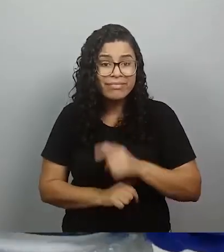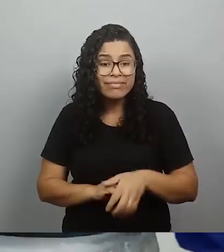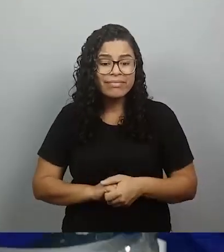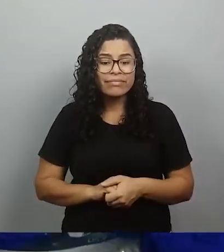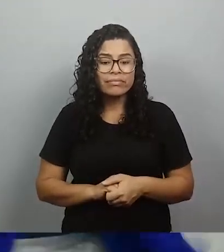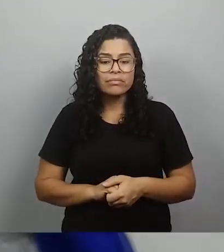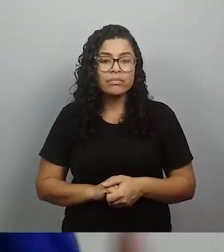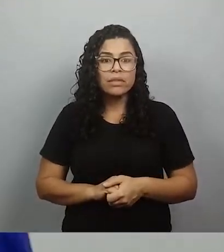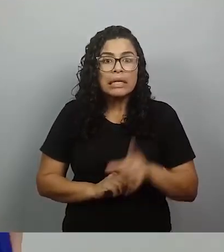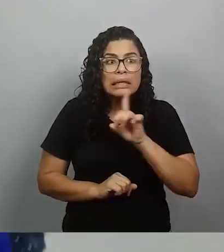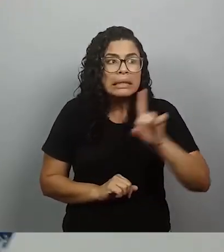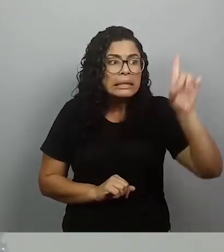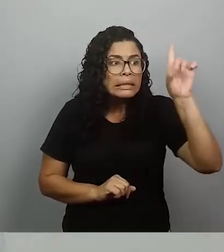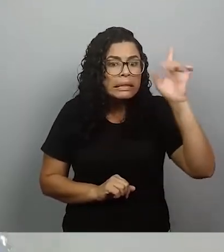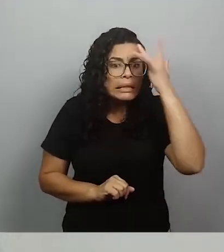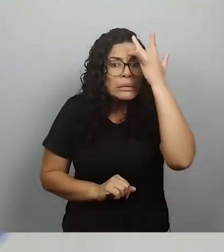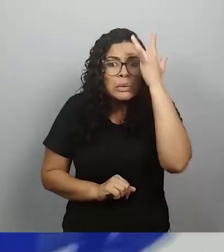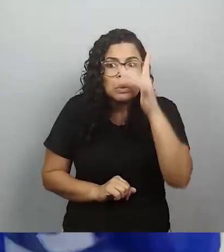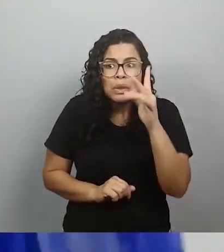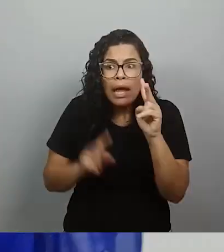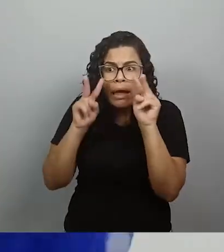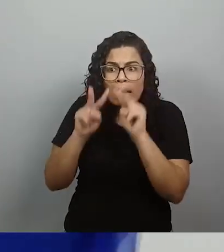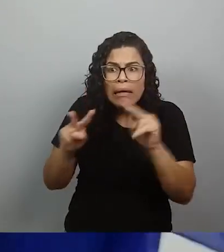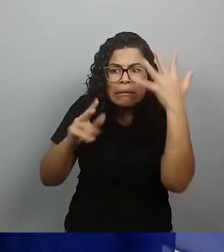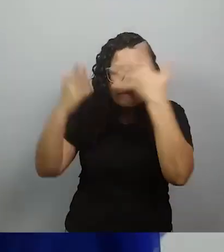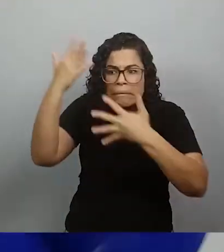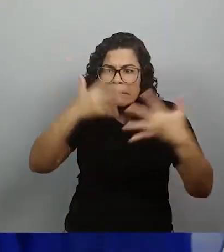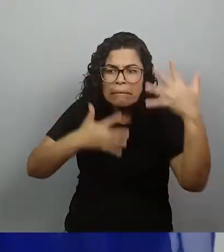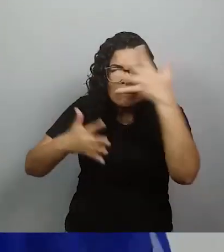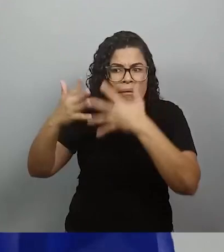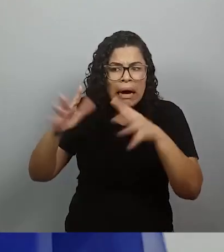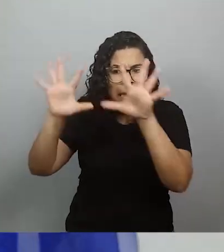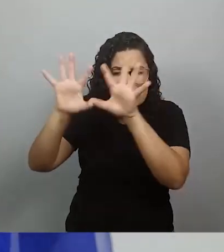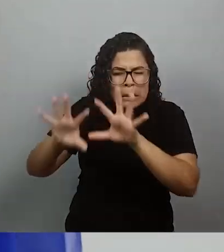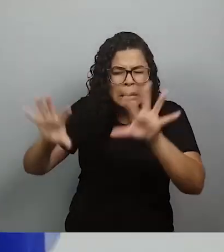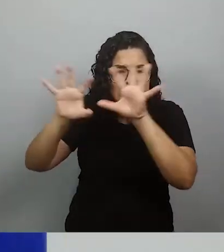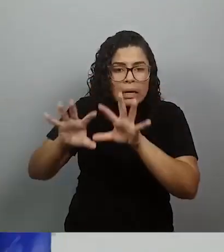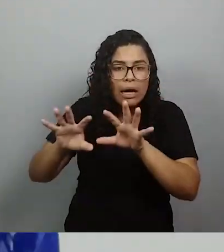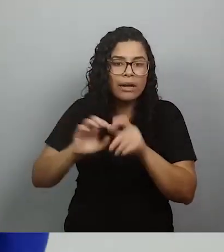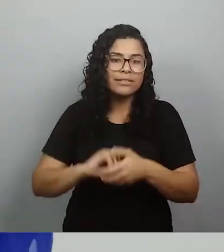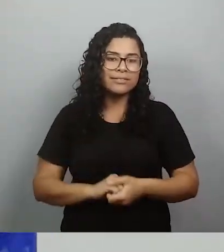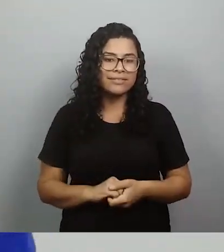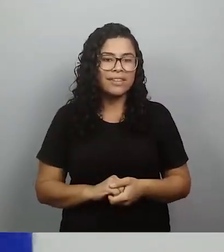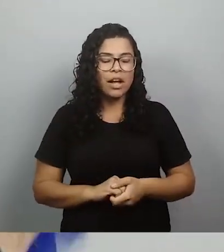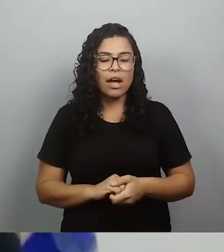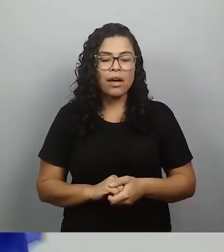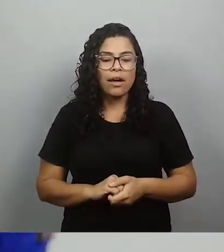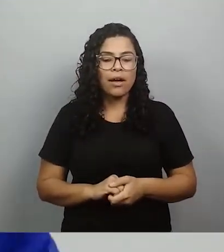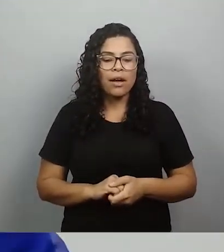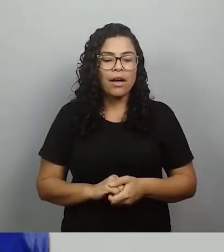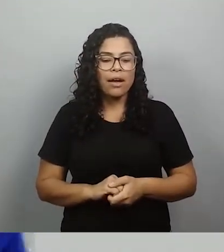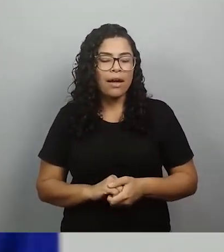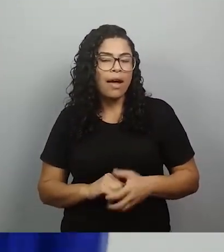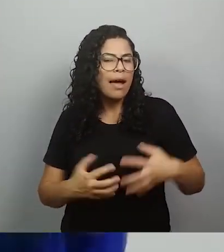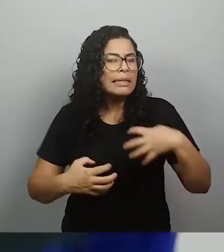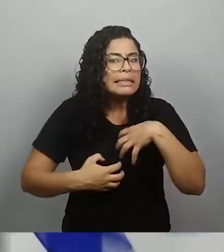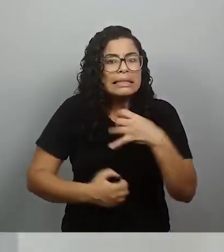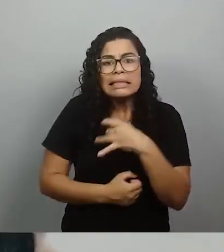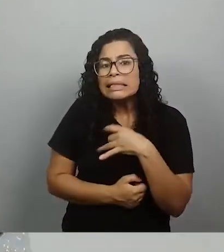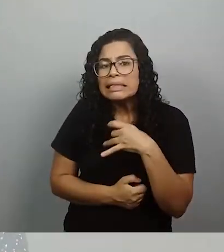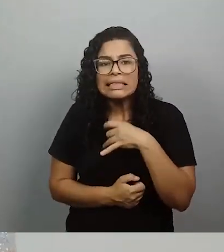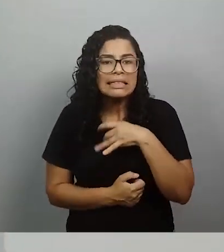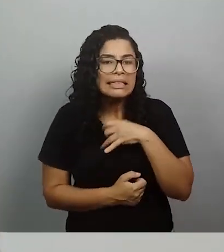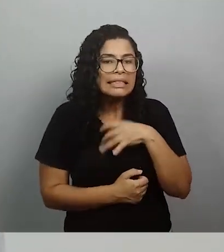Ai, meu Deus, eu não sei o que eu tô vendo lá no campo assombrado. O que tinha? O que tem?